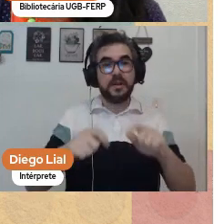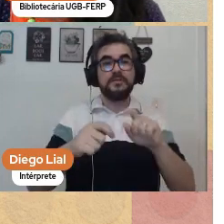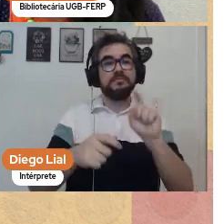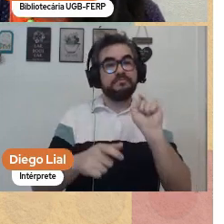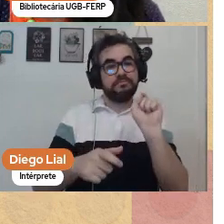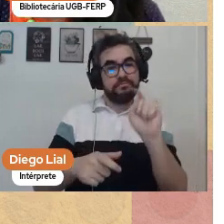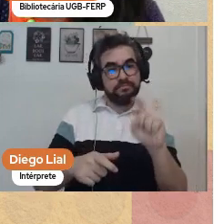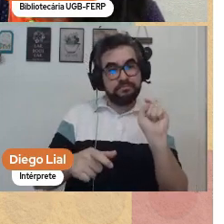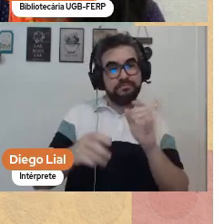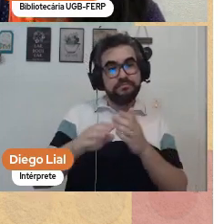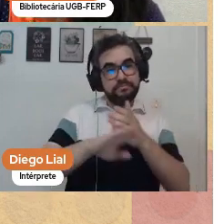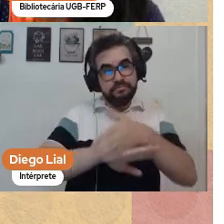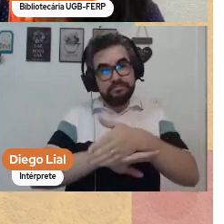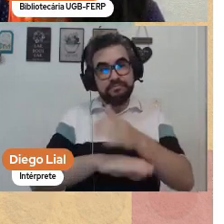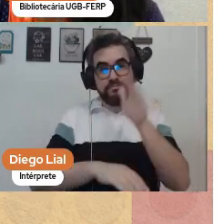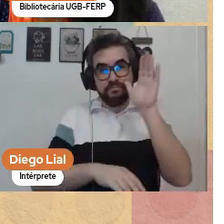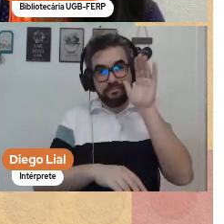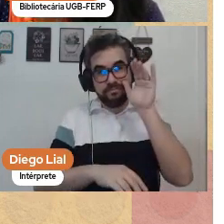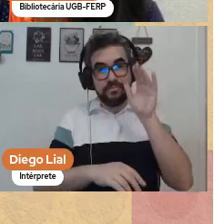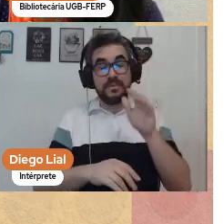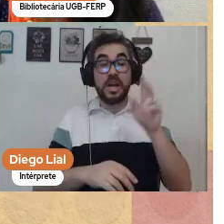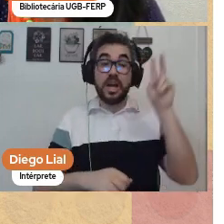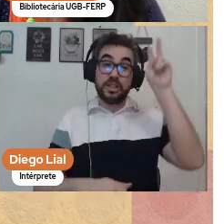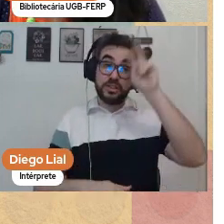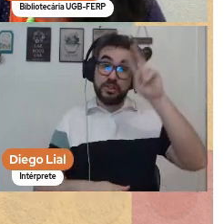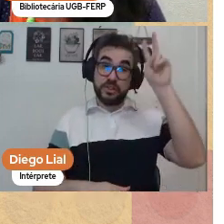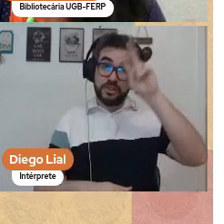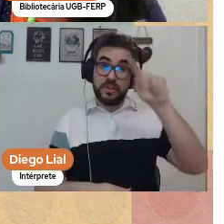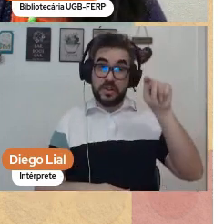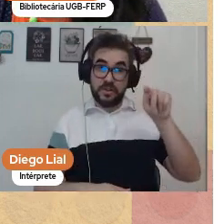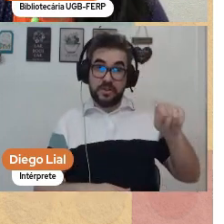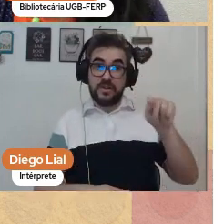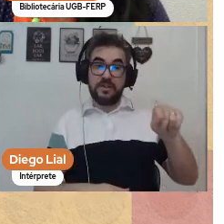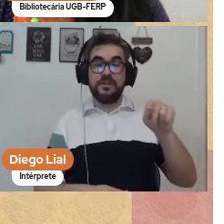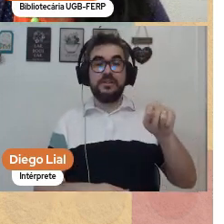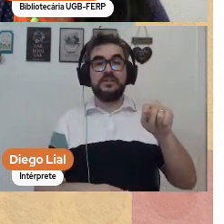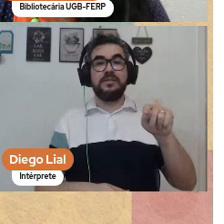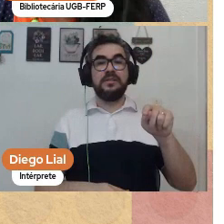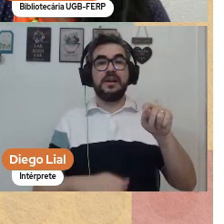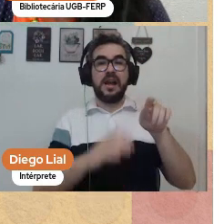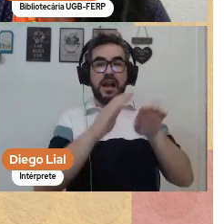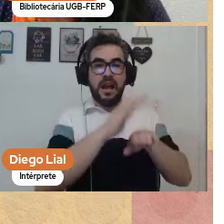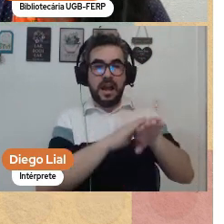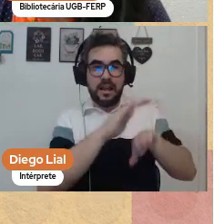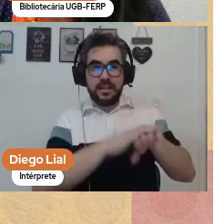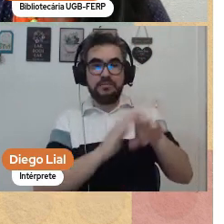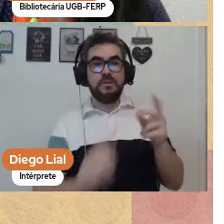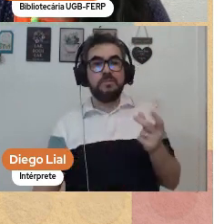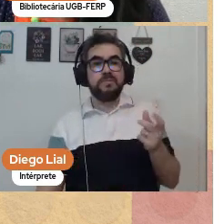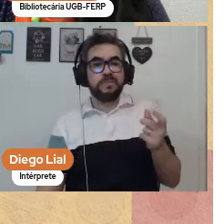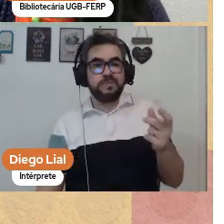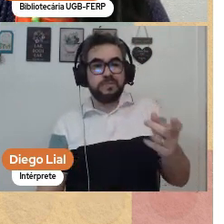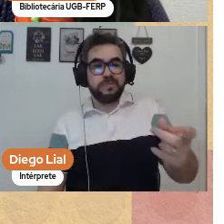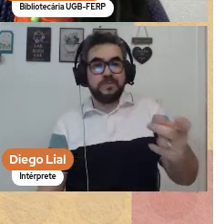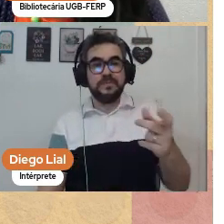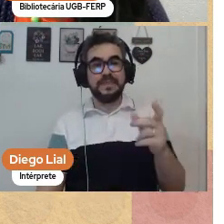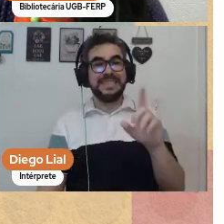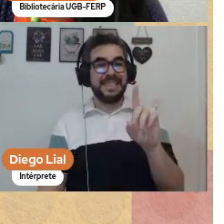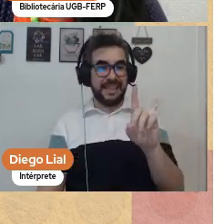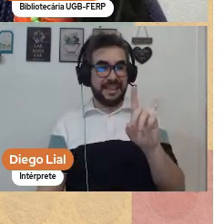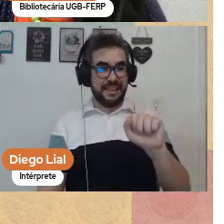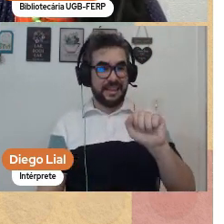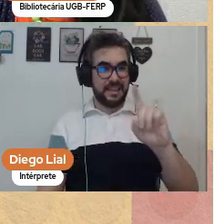da arquivologia e o arquivo permanente do DAD, eles estão extremamente associados. Ele é um